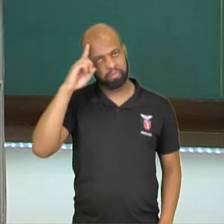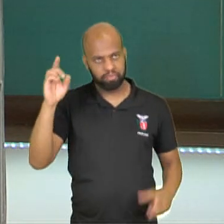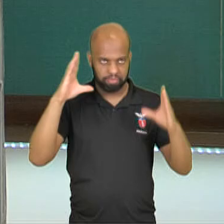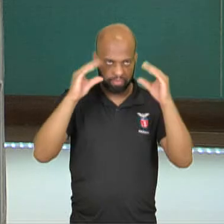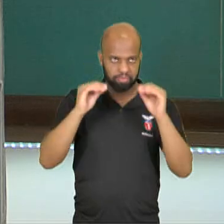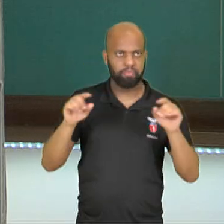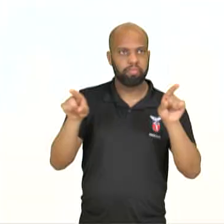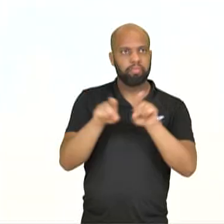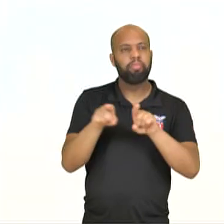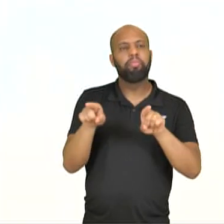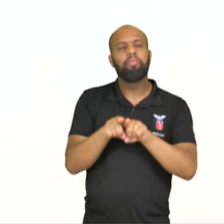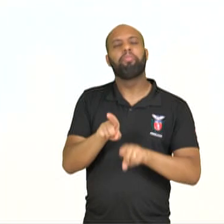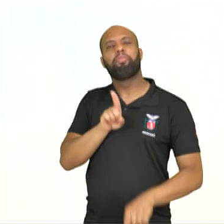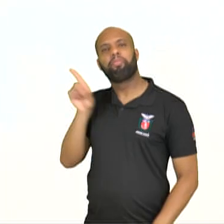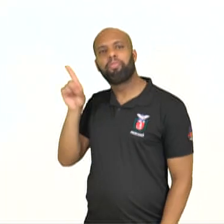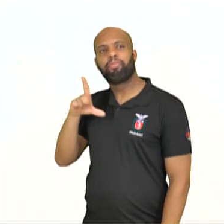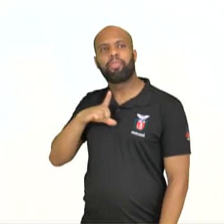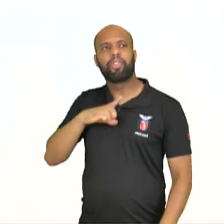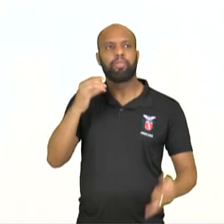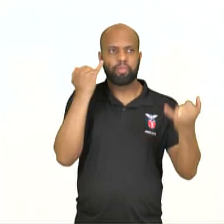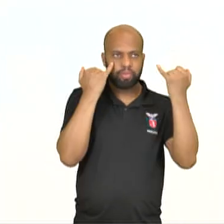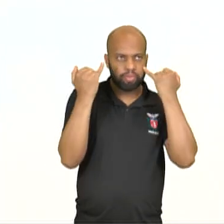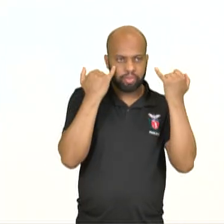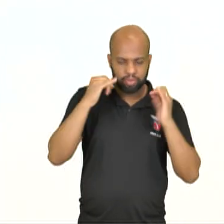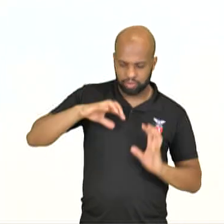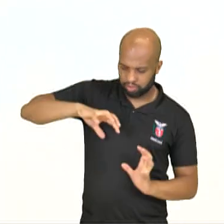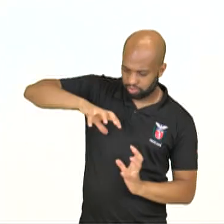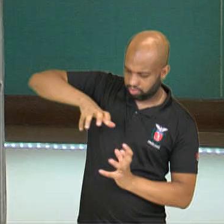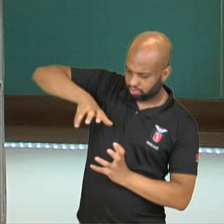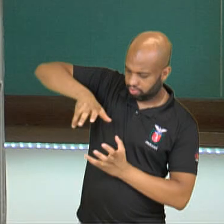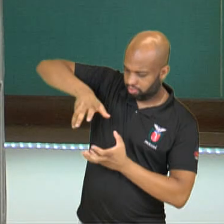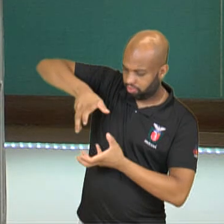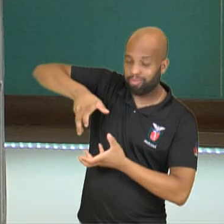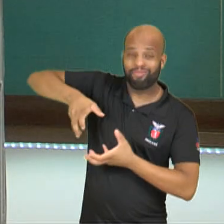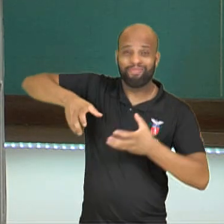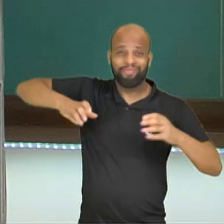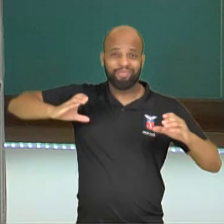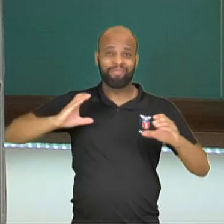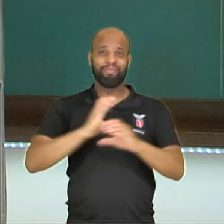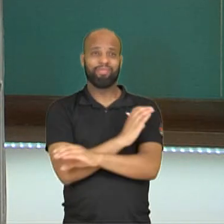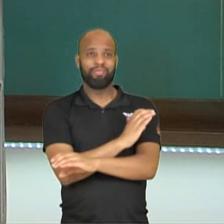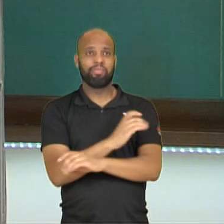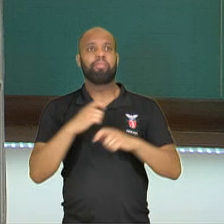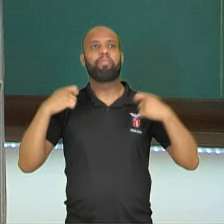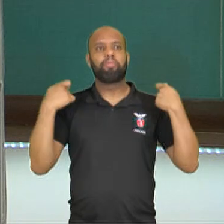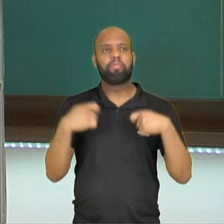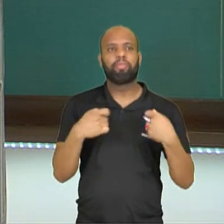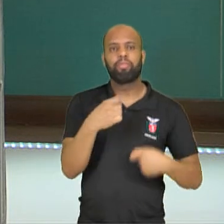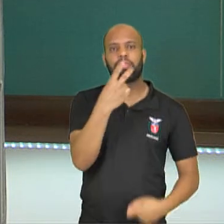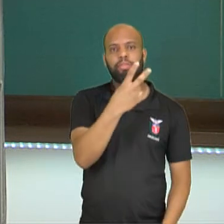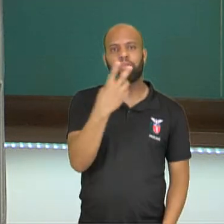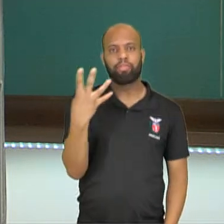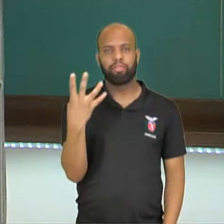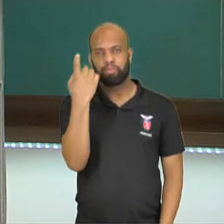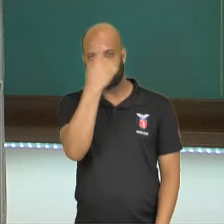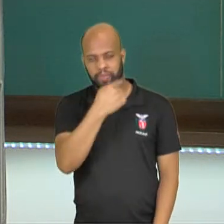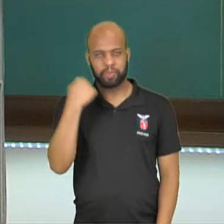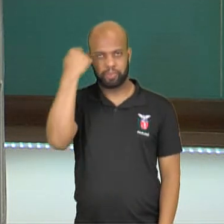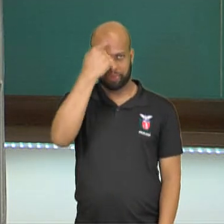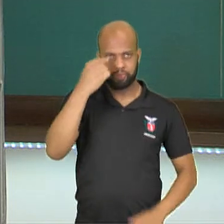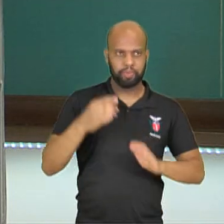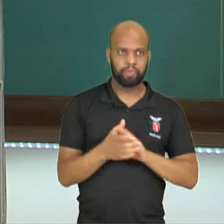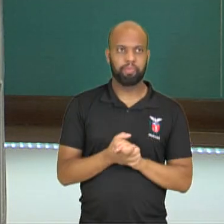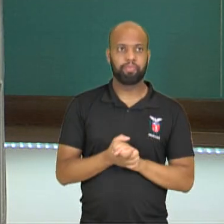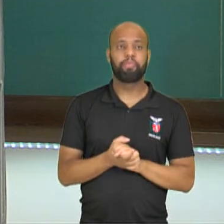coloco também que a Terra, para que dê uma volta completa em torno do seu próprio eixo, necessita de 24 horas.